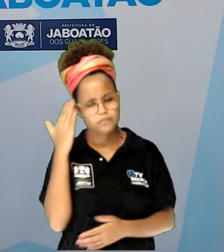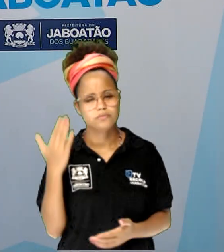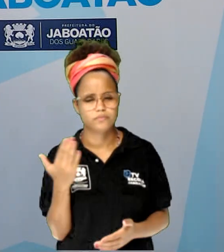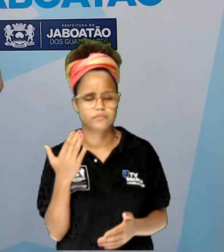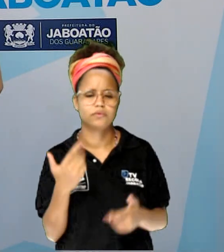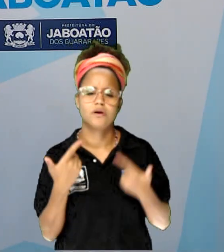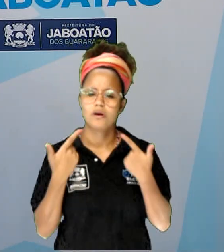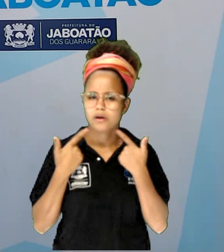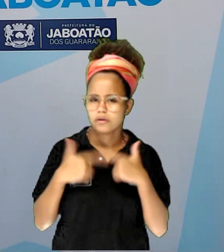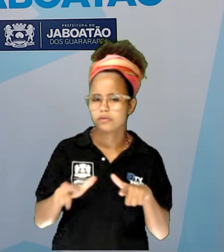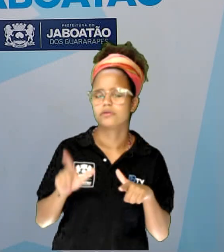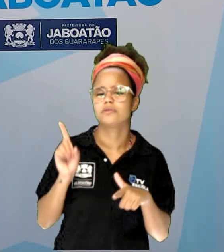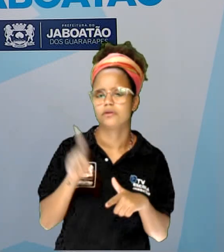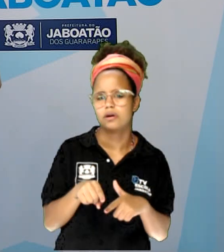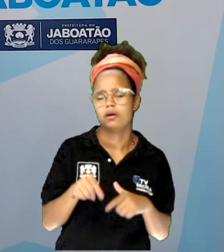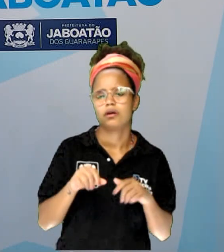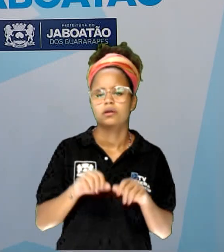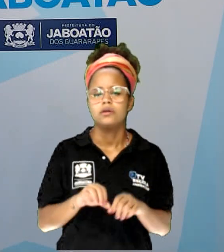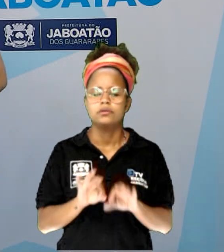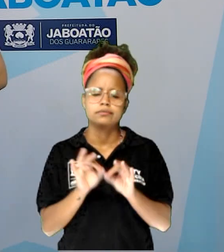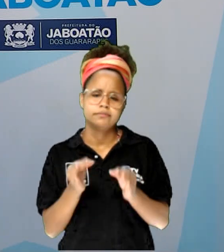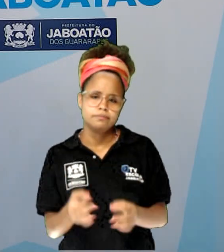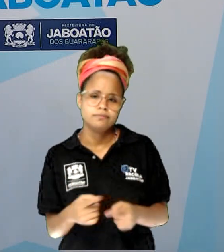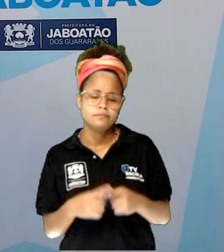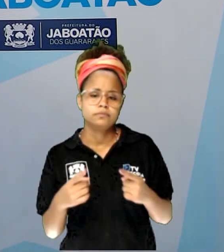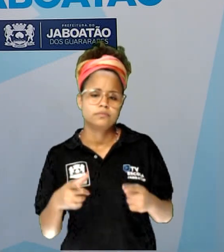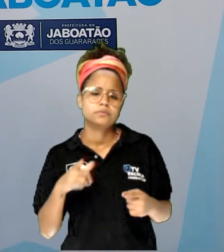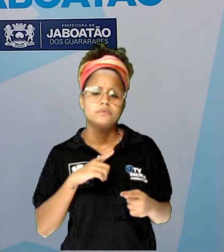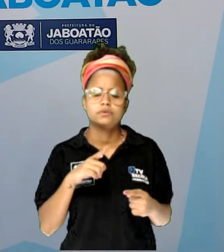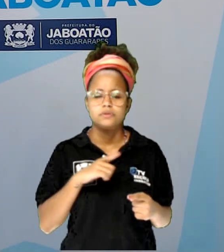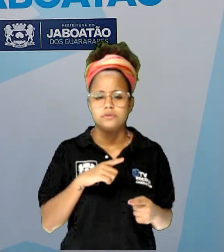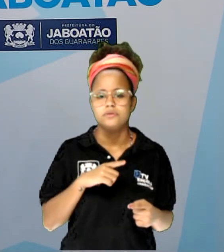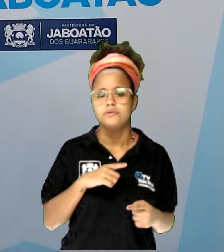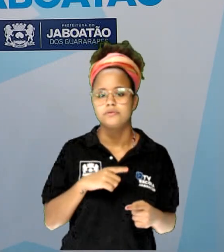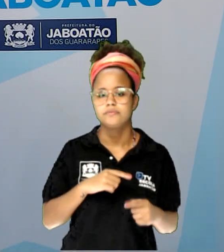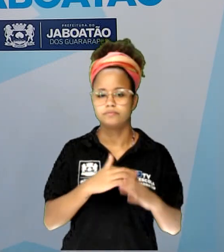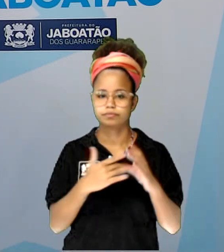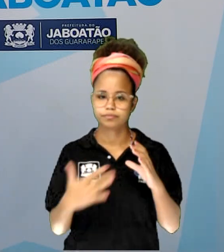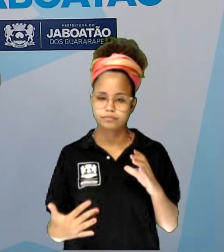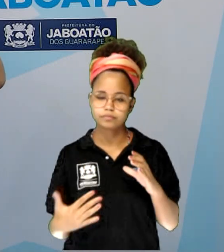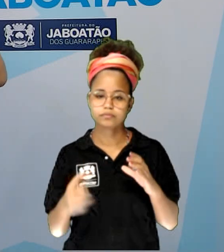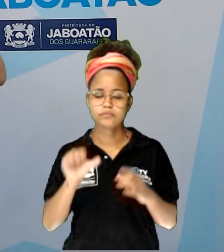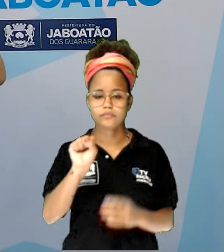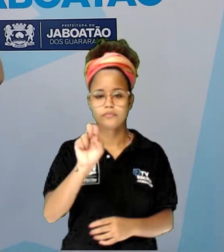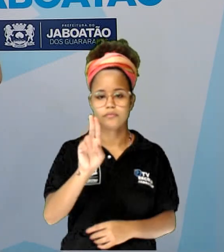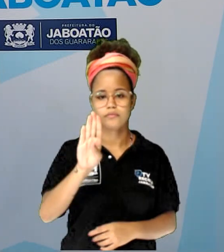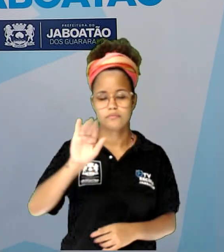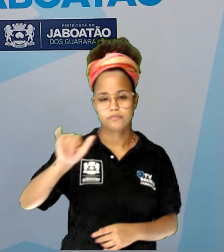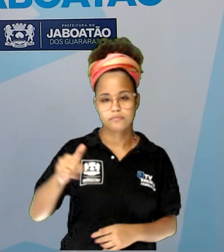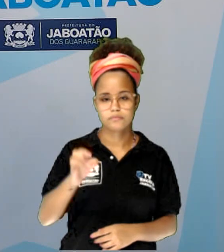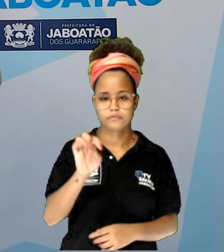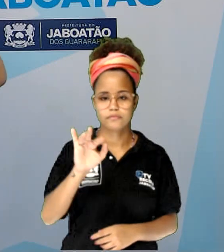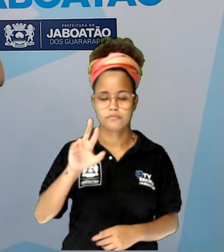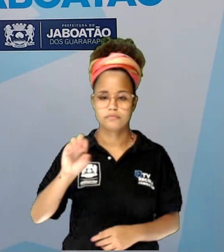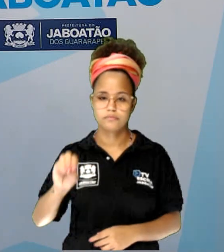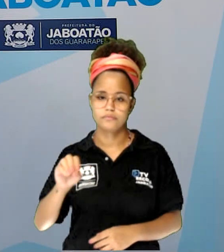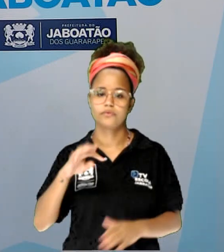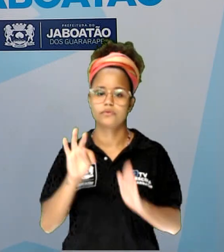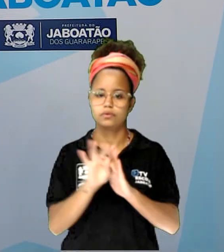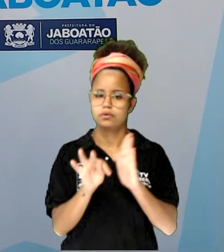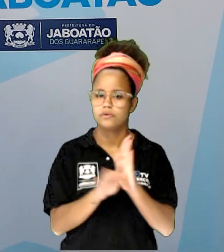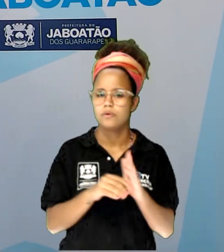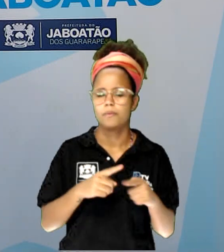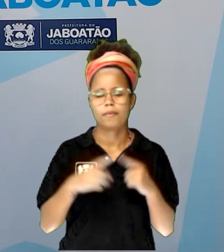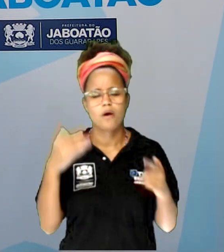linguagem até que é simples, então por mais que haja um caráter subjetivo no texto, isso não impede o entendimento com